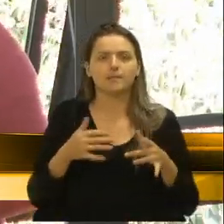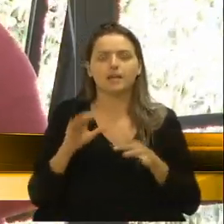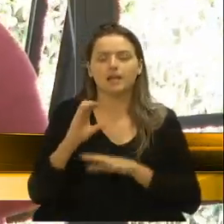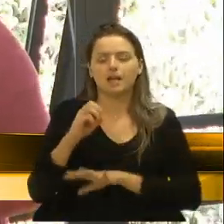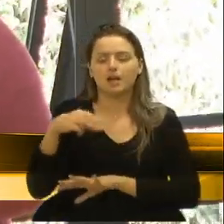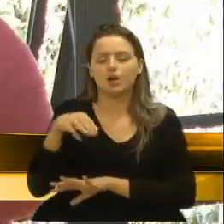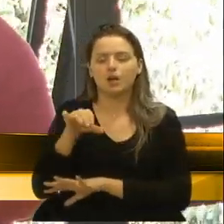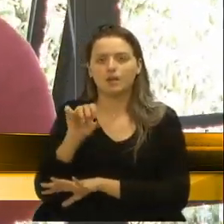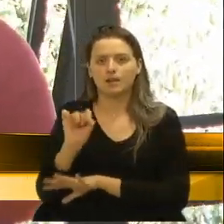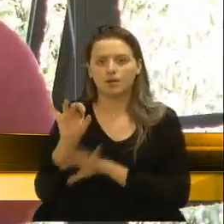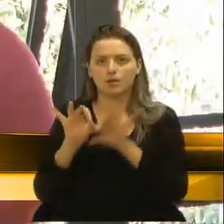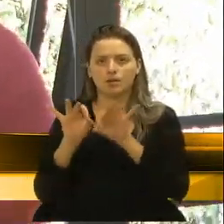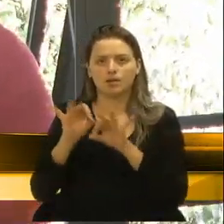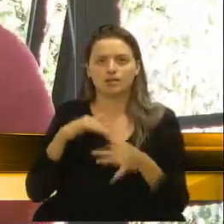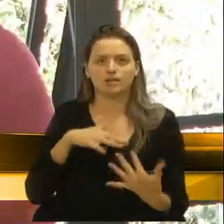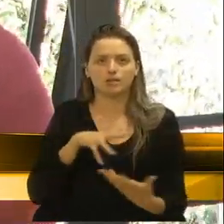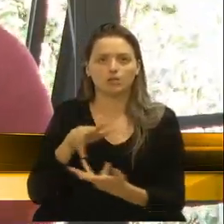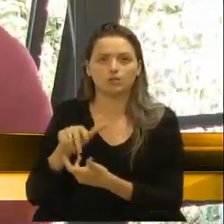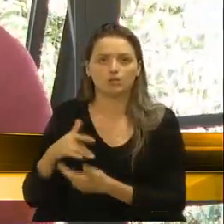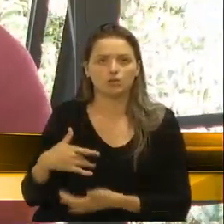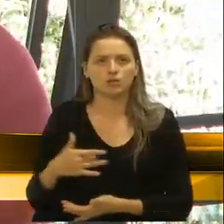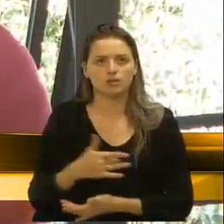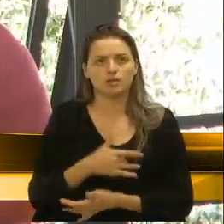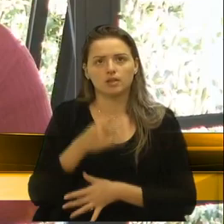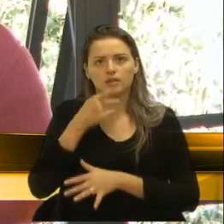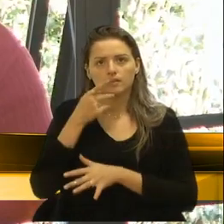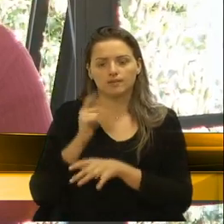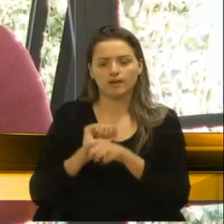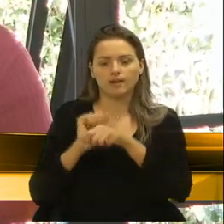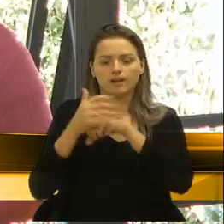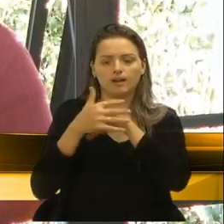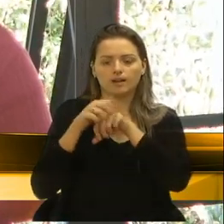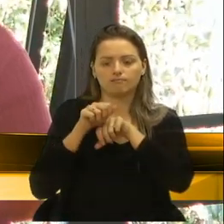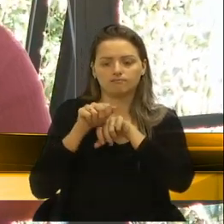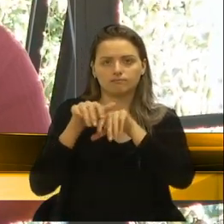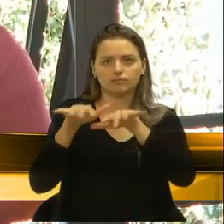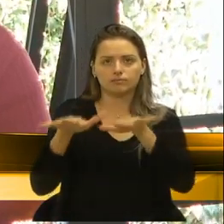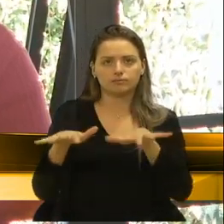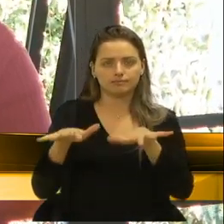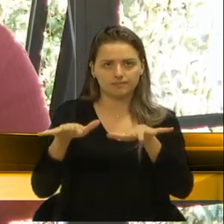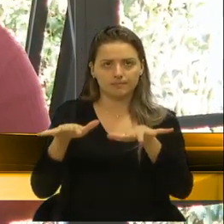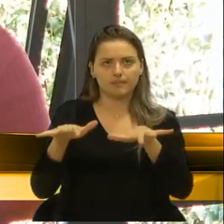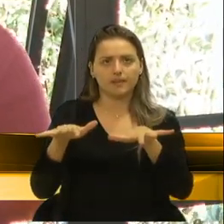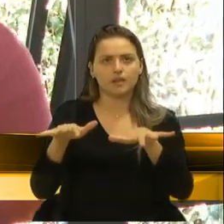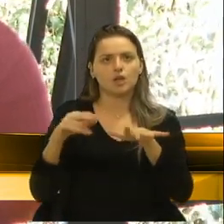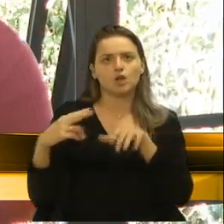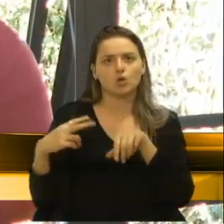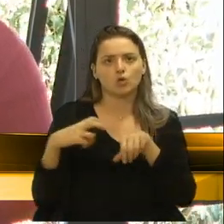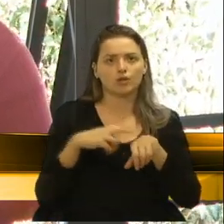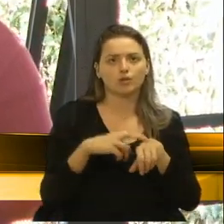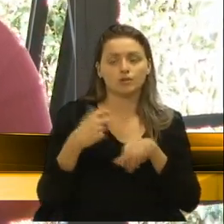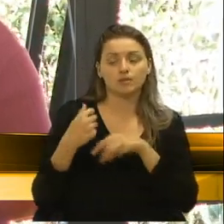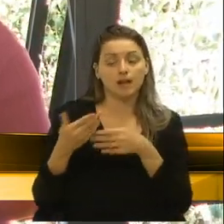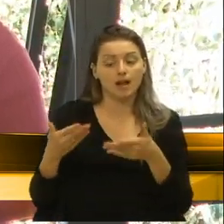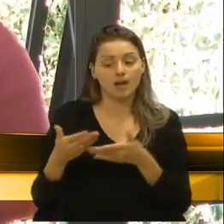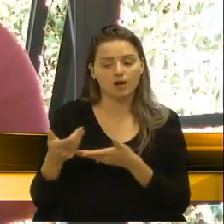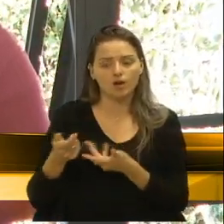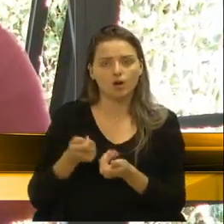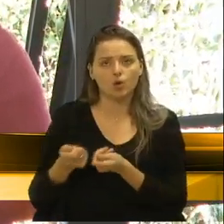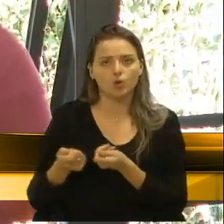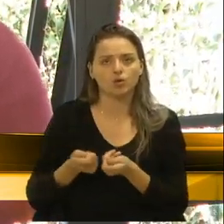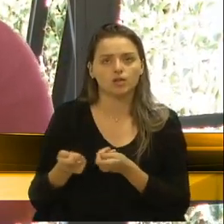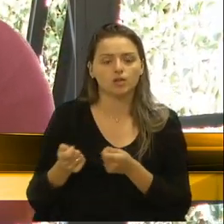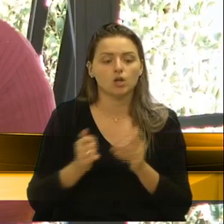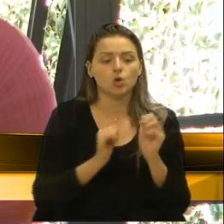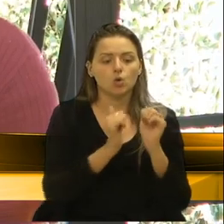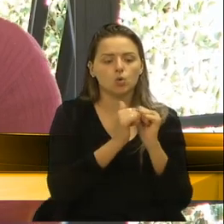Saúde, ela diz que a transmissão do Covid-19, deve estar controlada. O sistema de